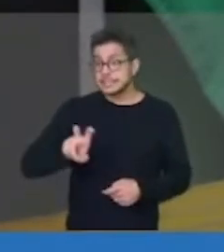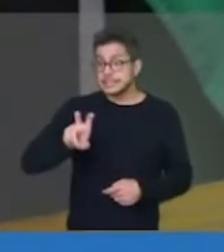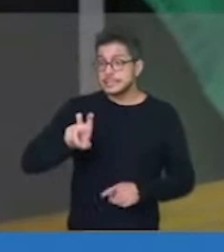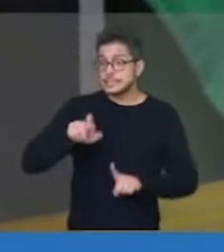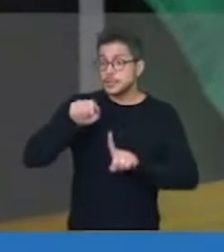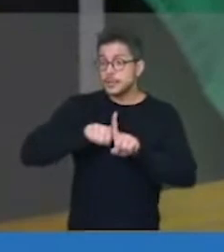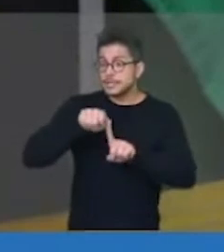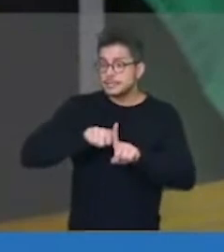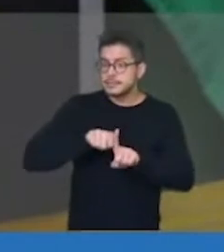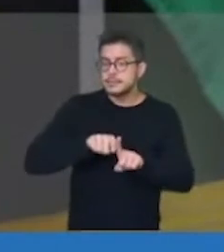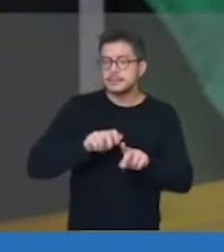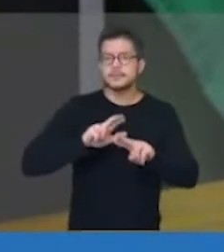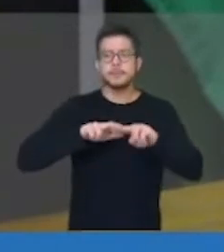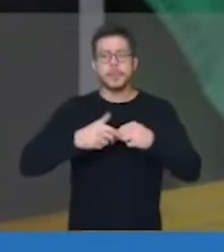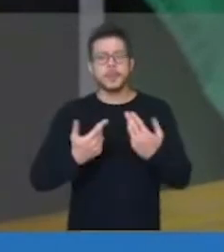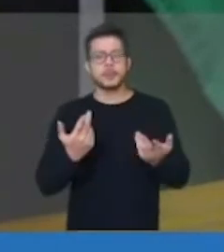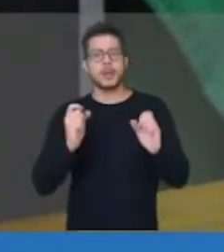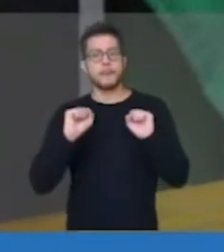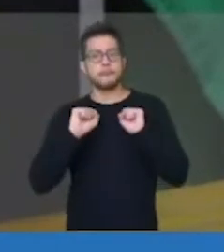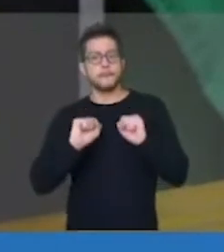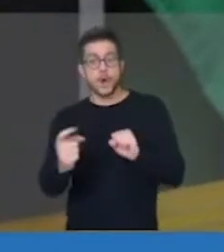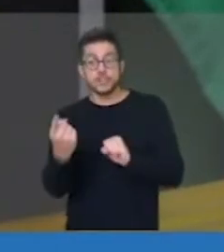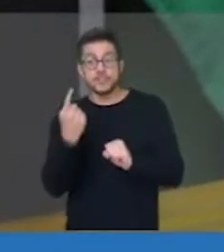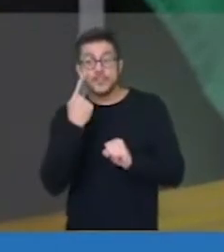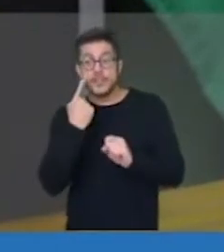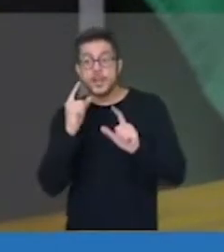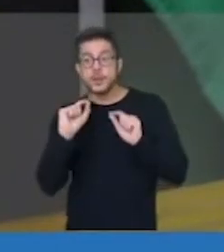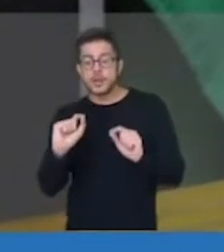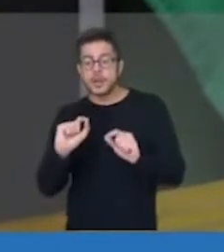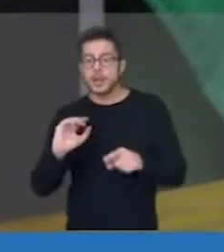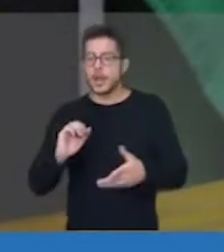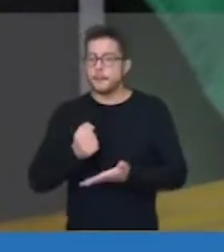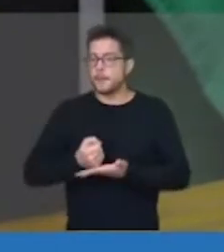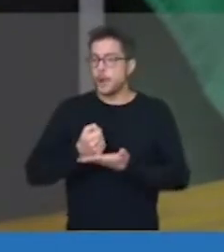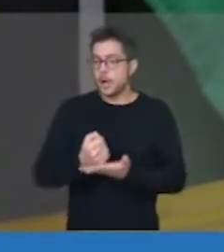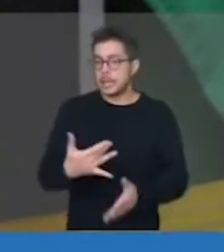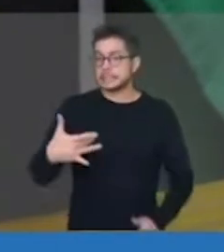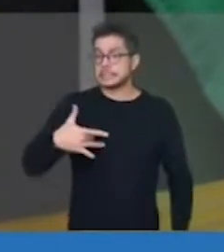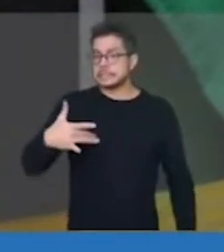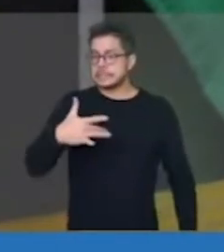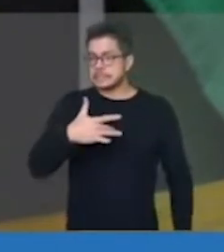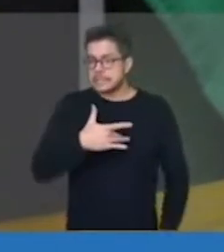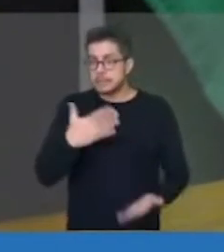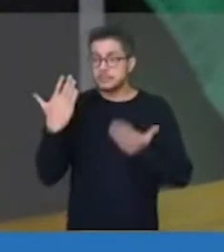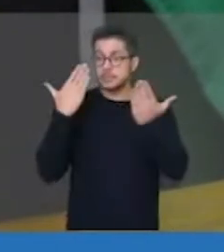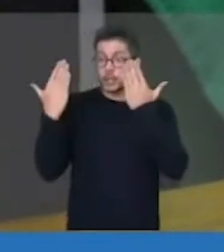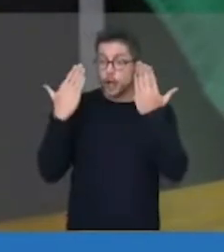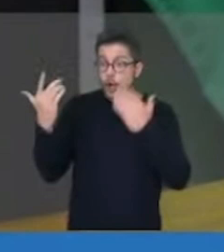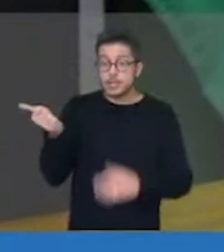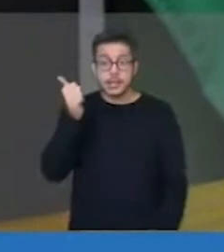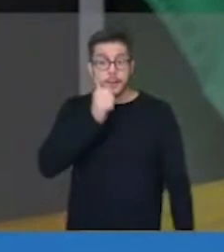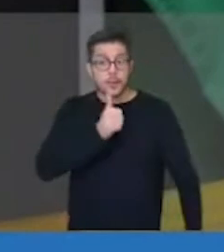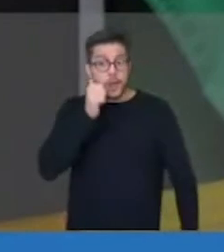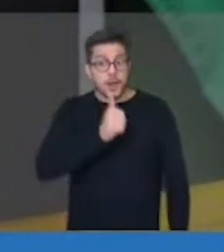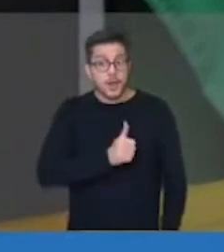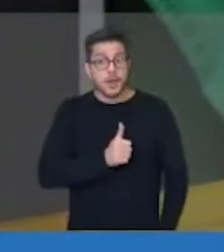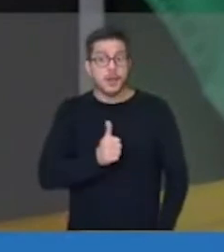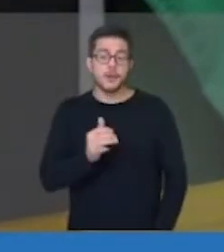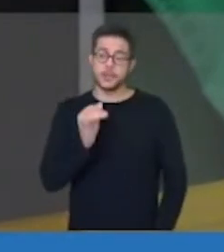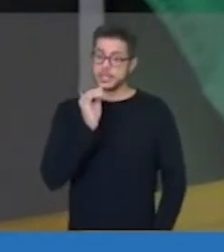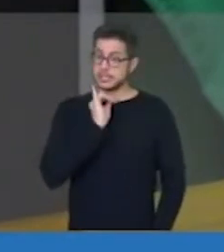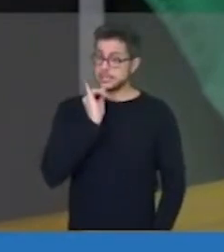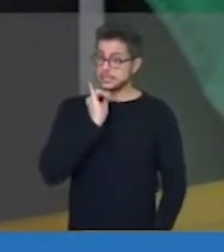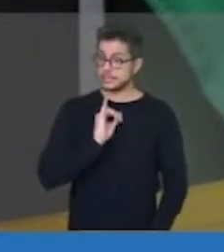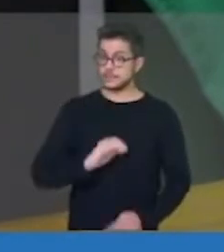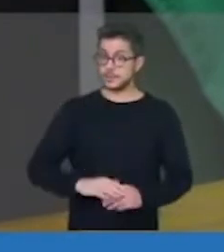mulher, na saúde mental, inclusive, da mulher, que quanto mais avançada a gravidez, há riscos